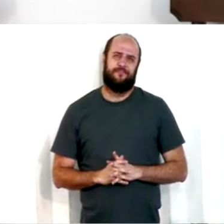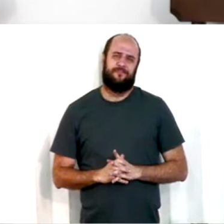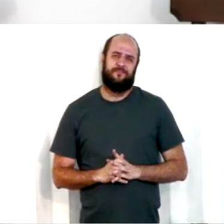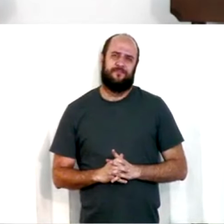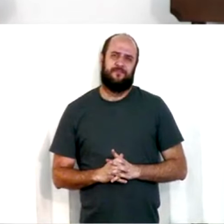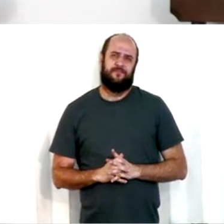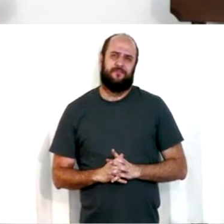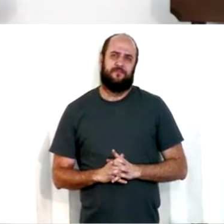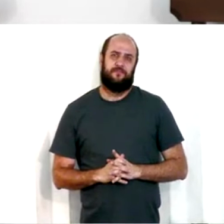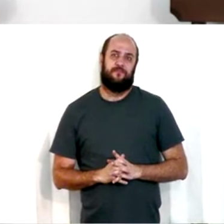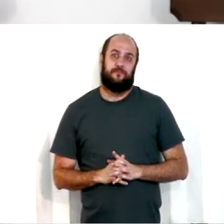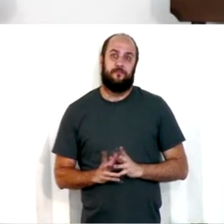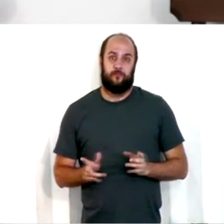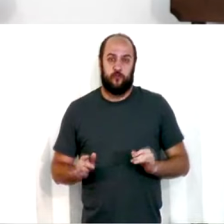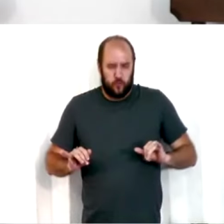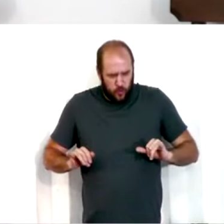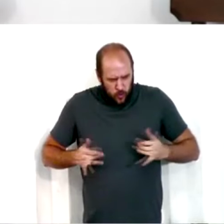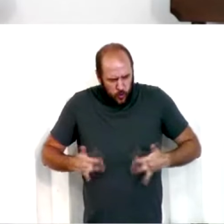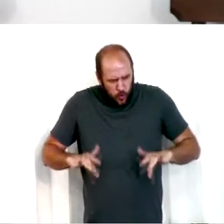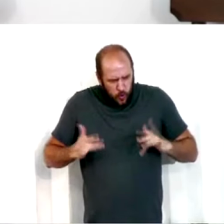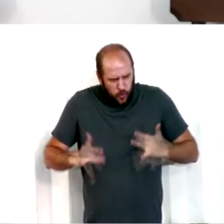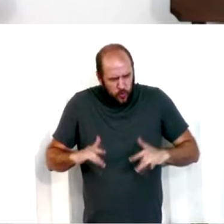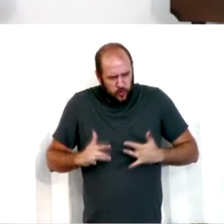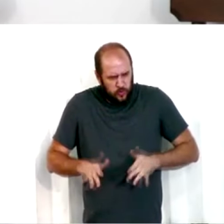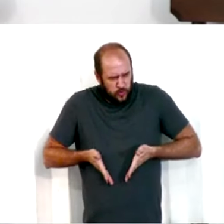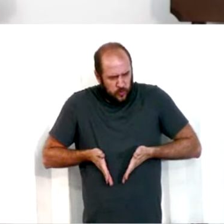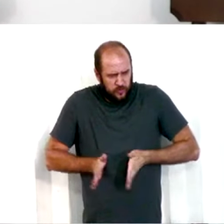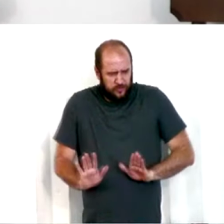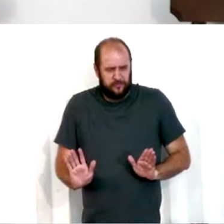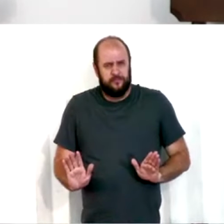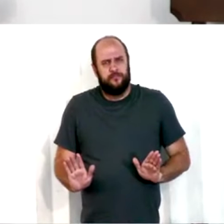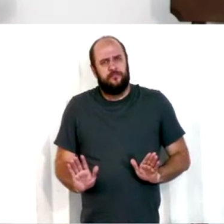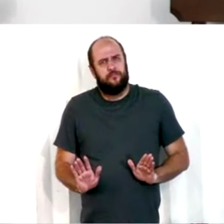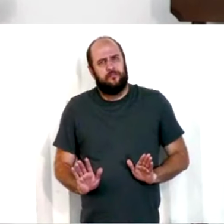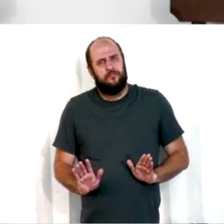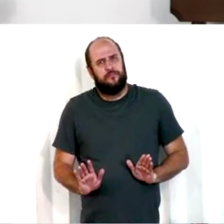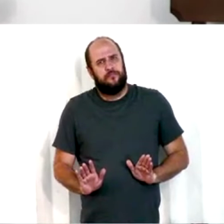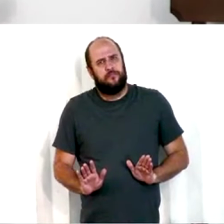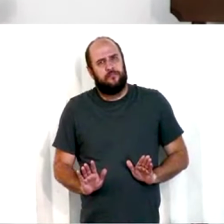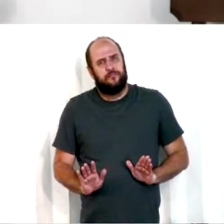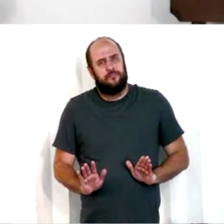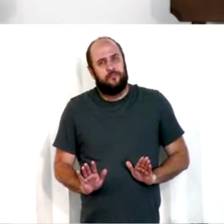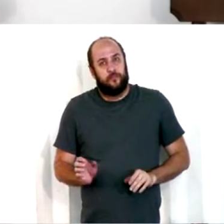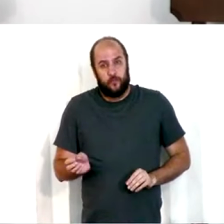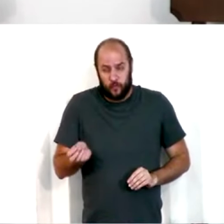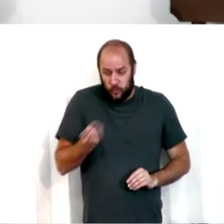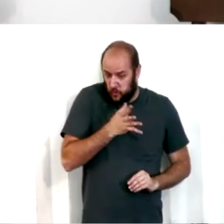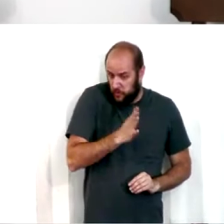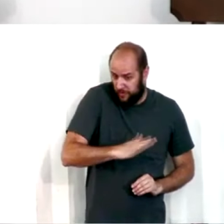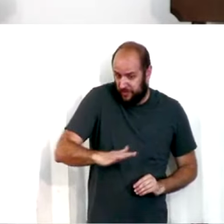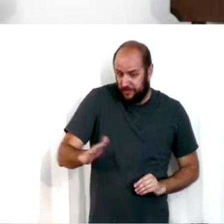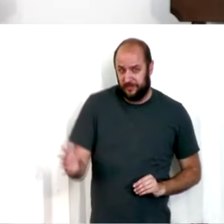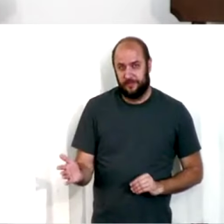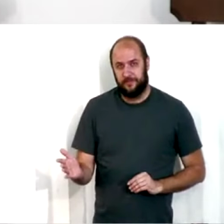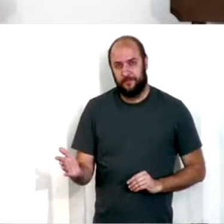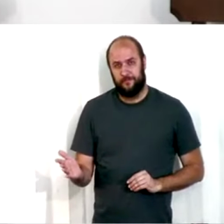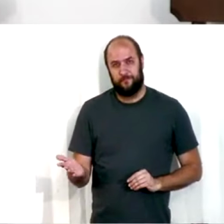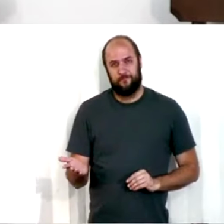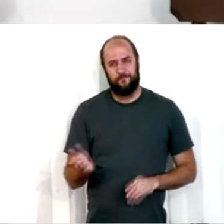Se assim são as dores de parto para que demos à luz novas crianças, quanto